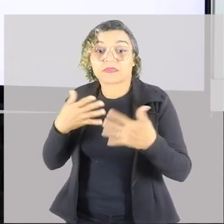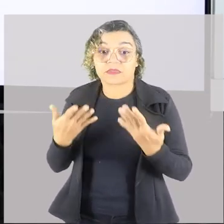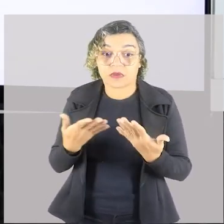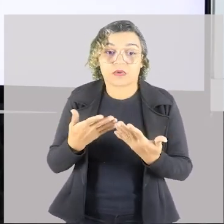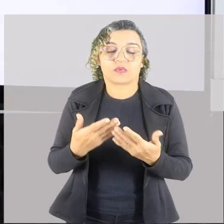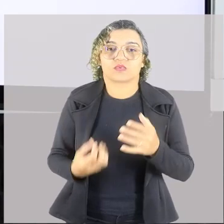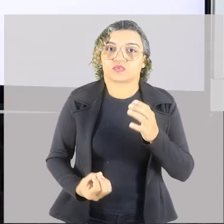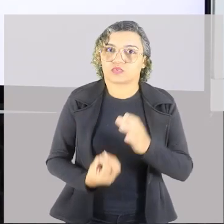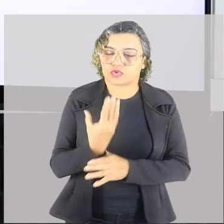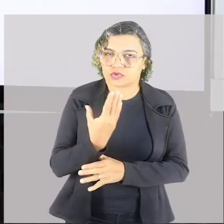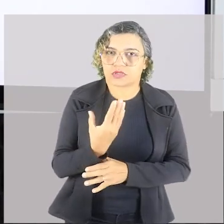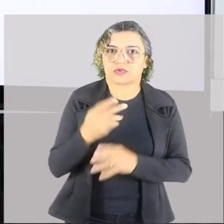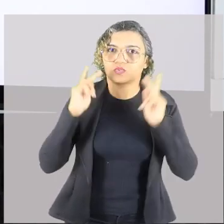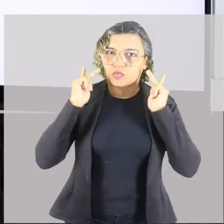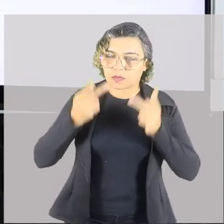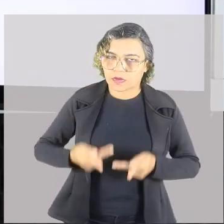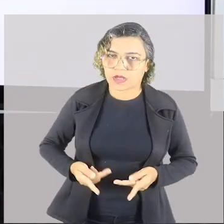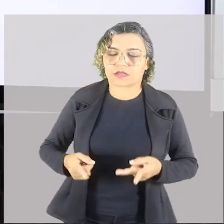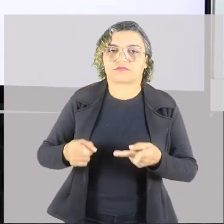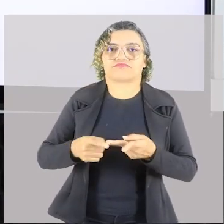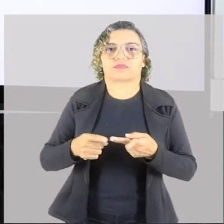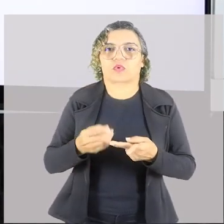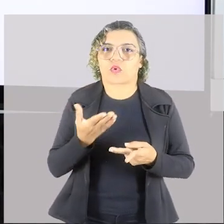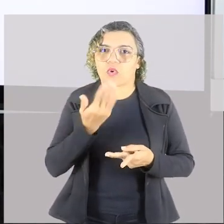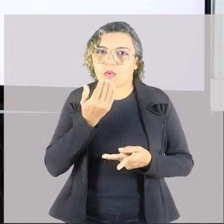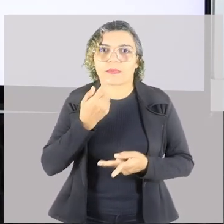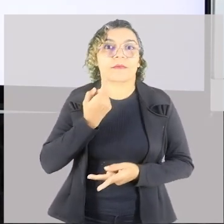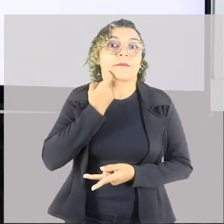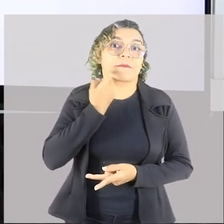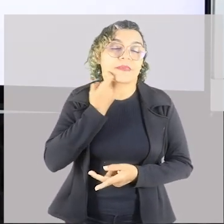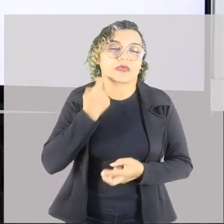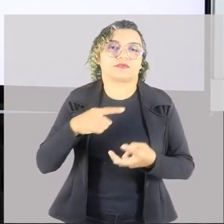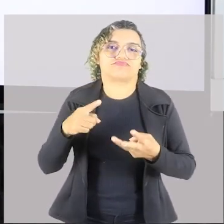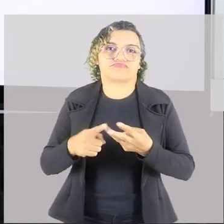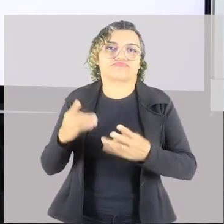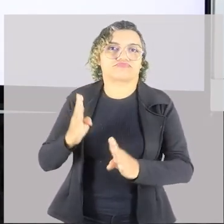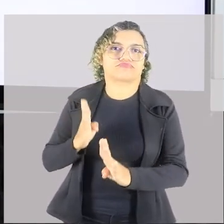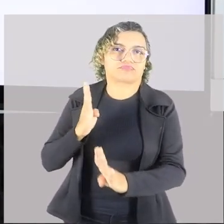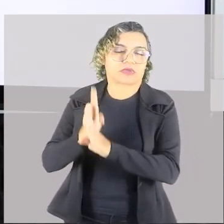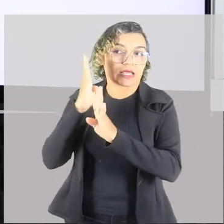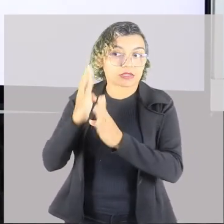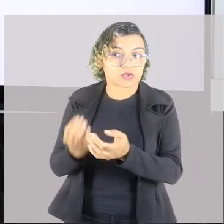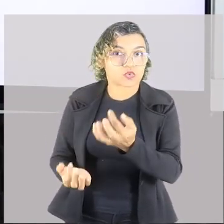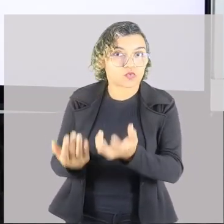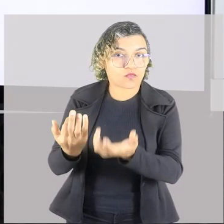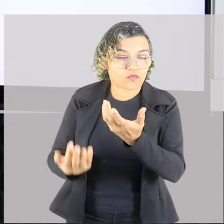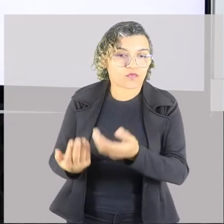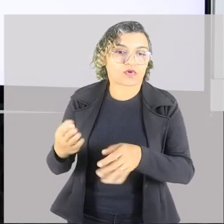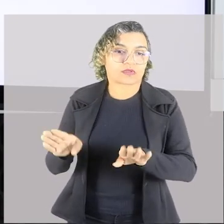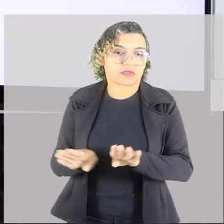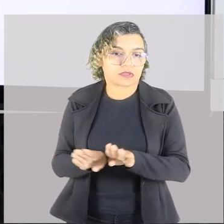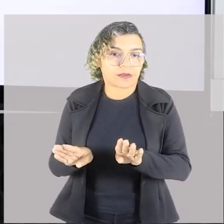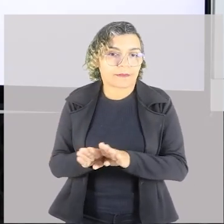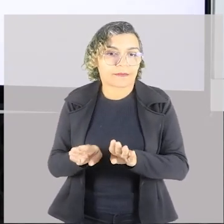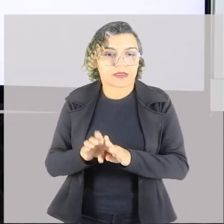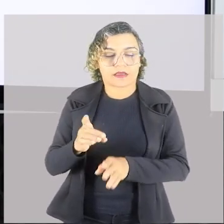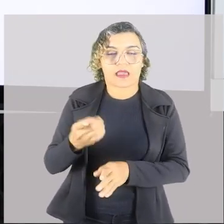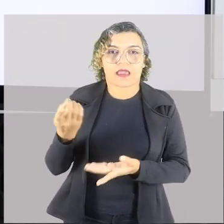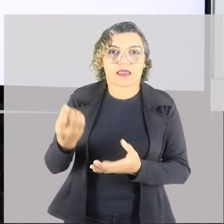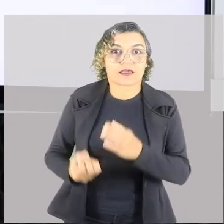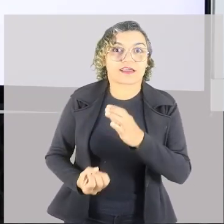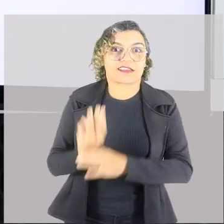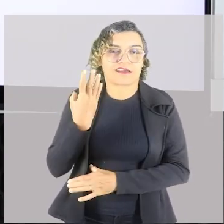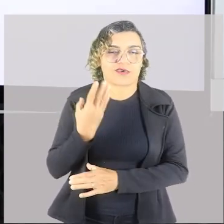humana, a dieta à base de peixes, a descoberta e o domínio do fogo e também a invenção do arco e